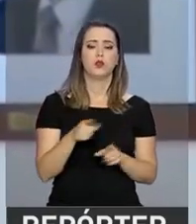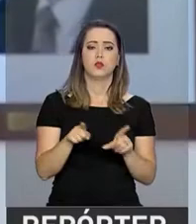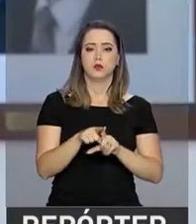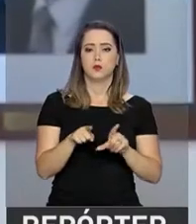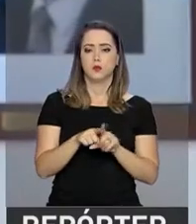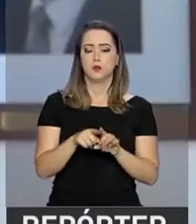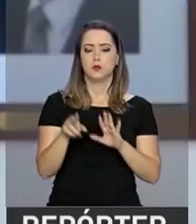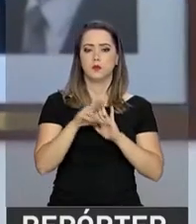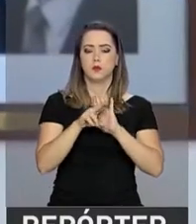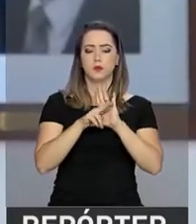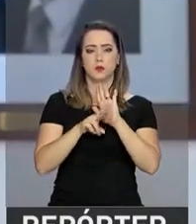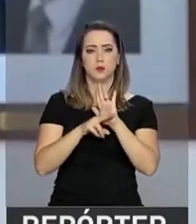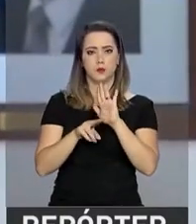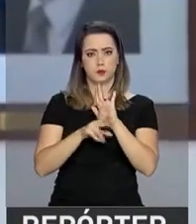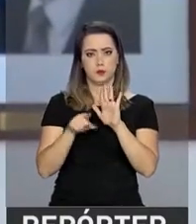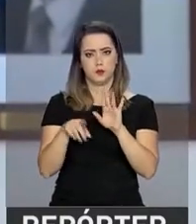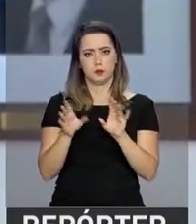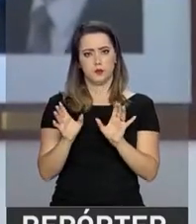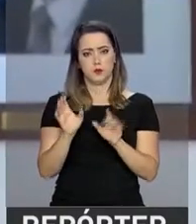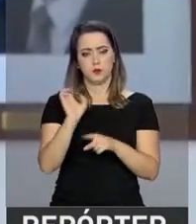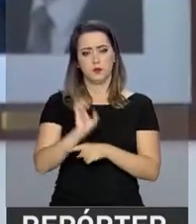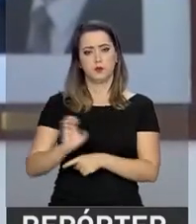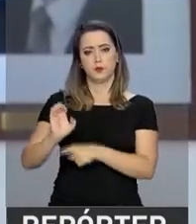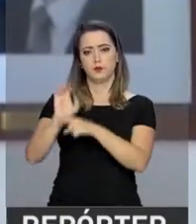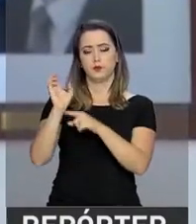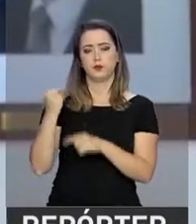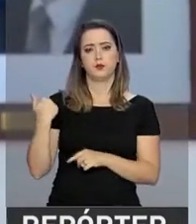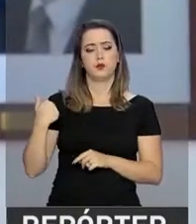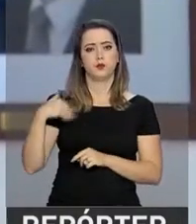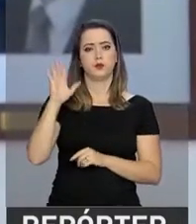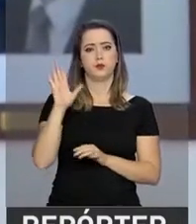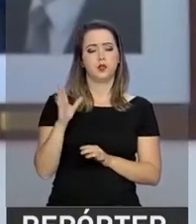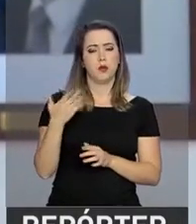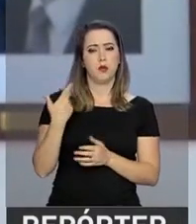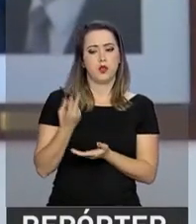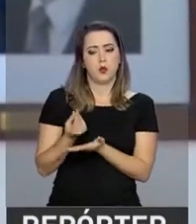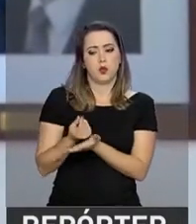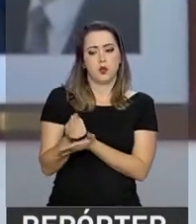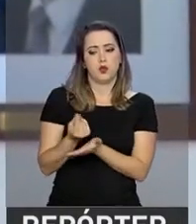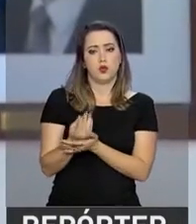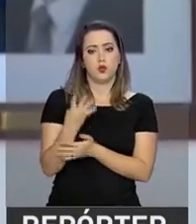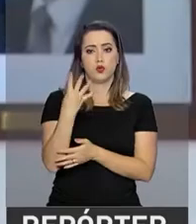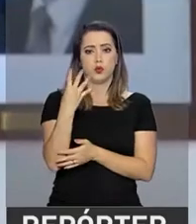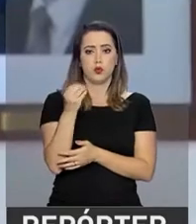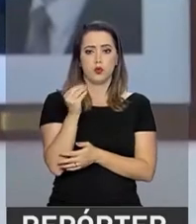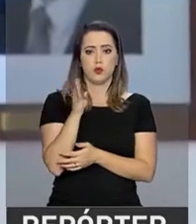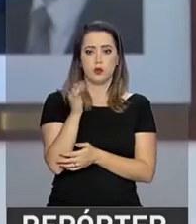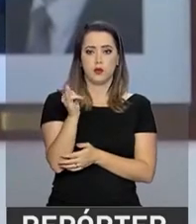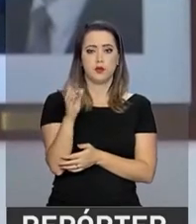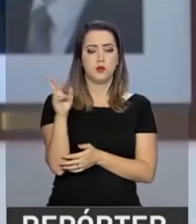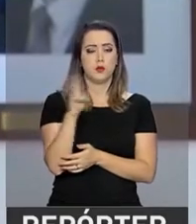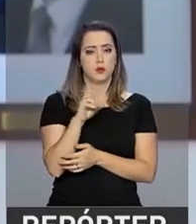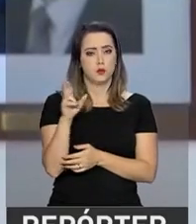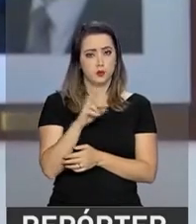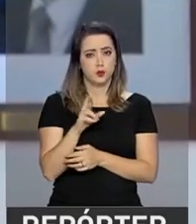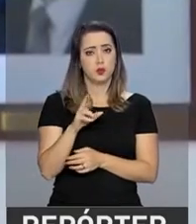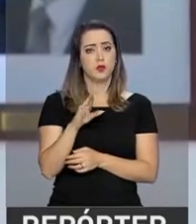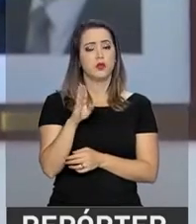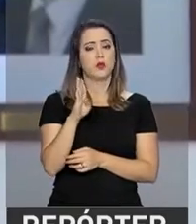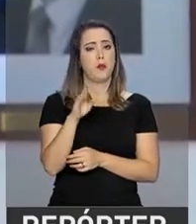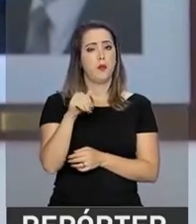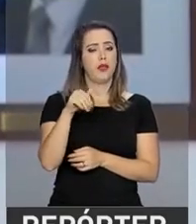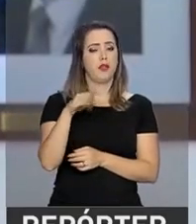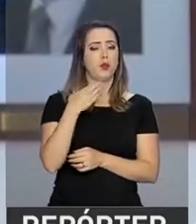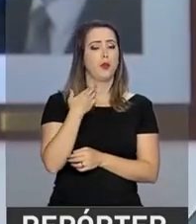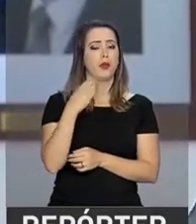na relação com os estados, além da linha de financiamento de 40 bilhões do BNDES para os próximos